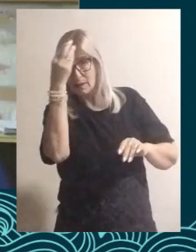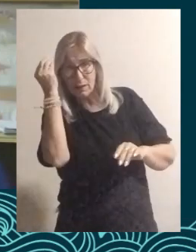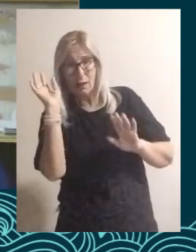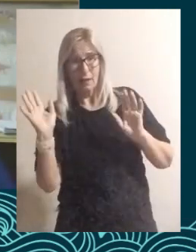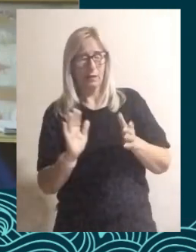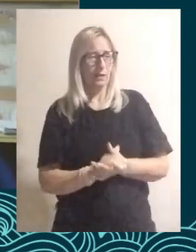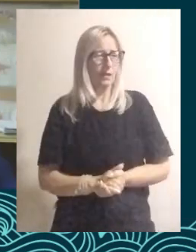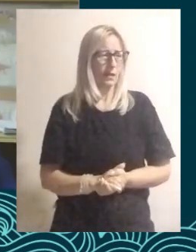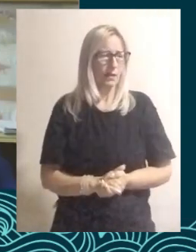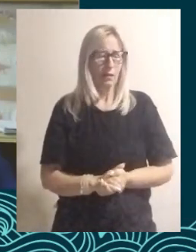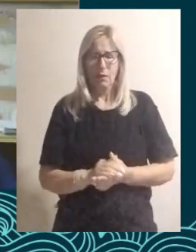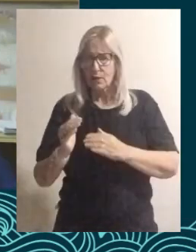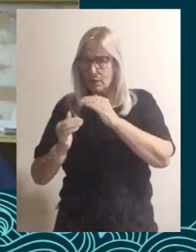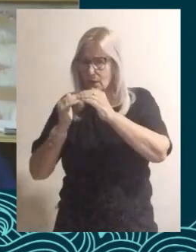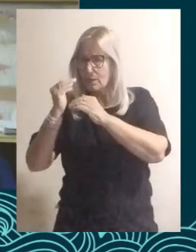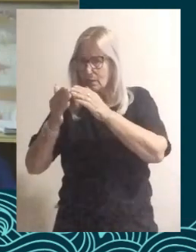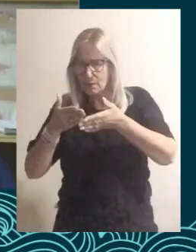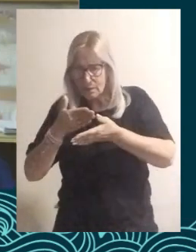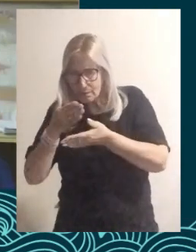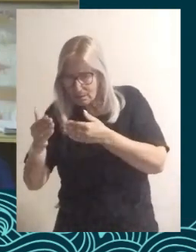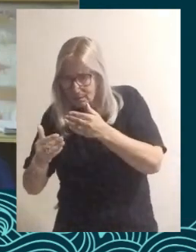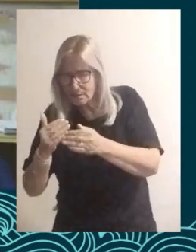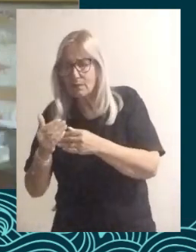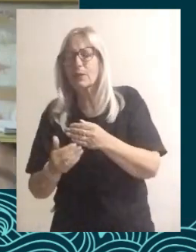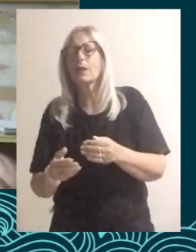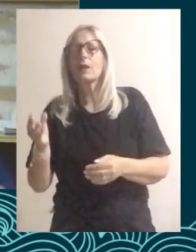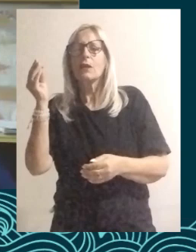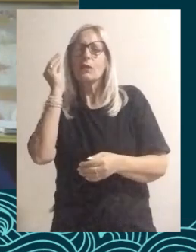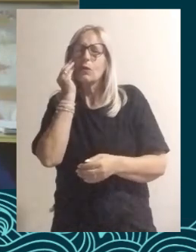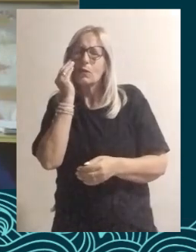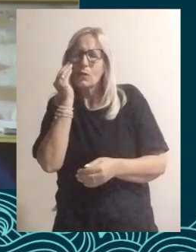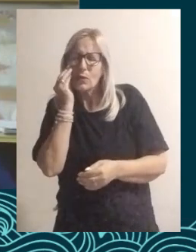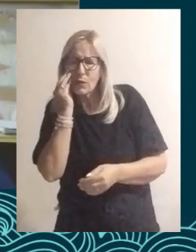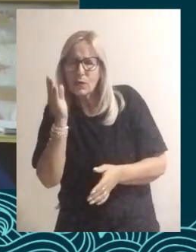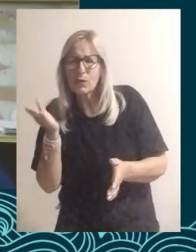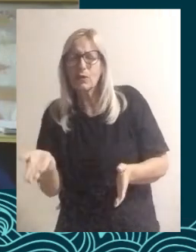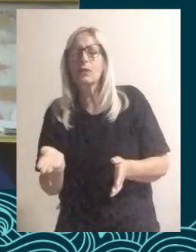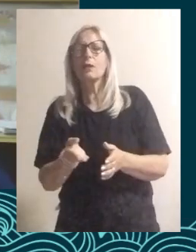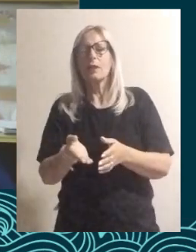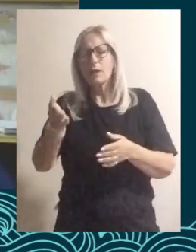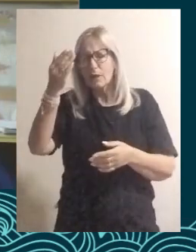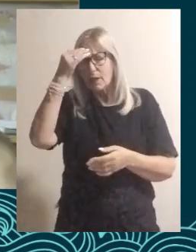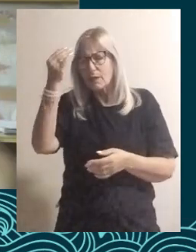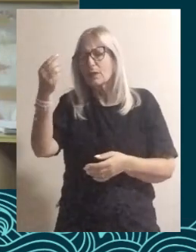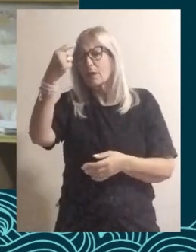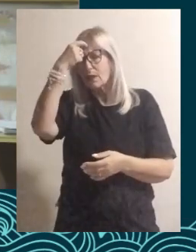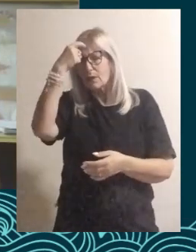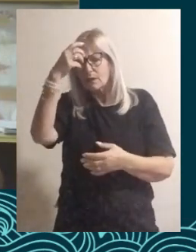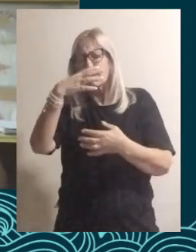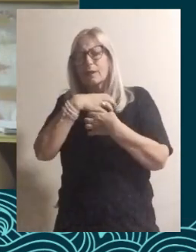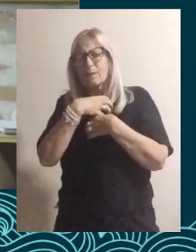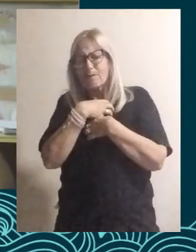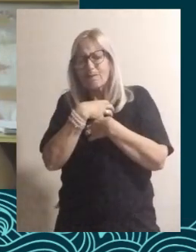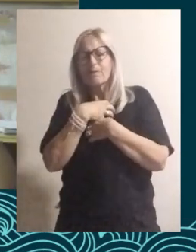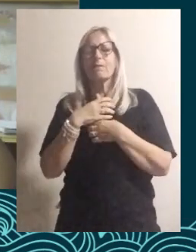você acha que essa condição você foi criando conforme as suas experiências? Você já tinha